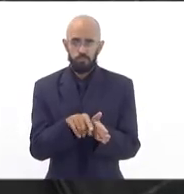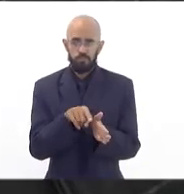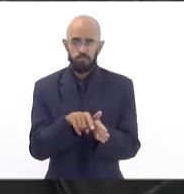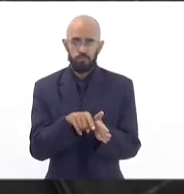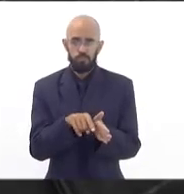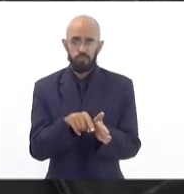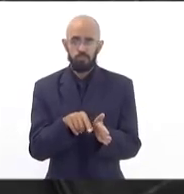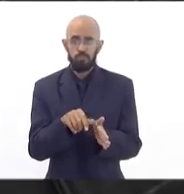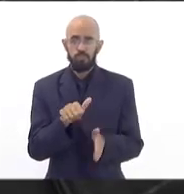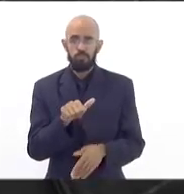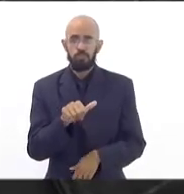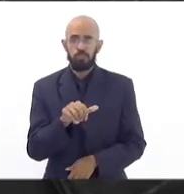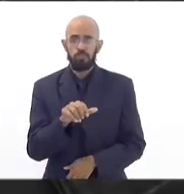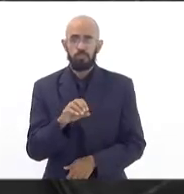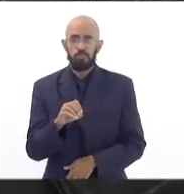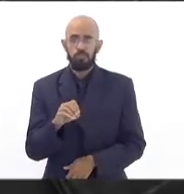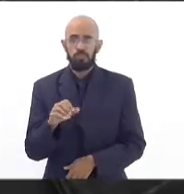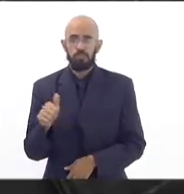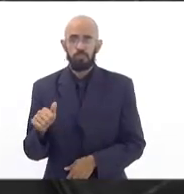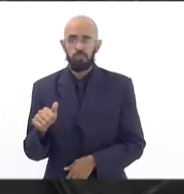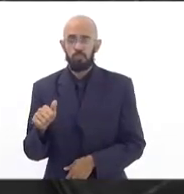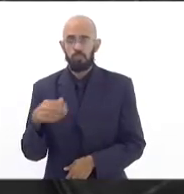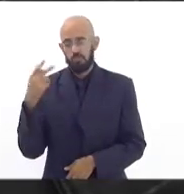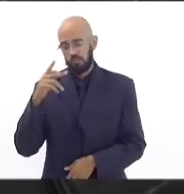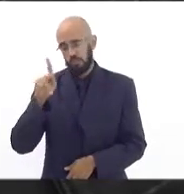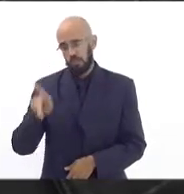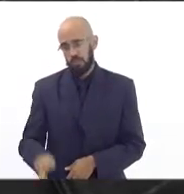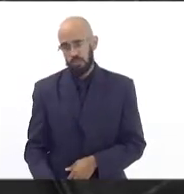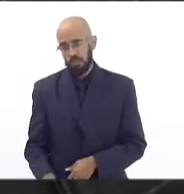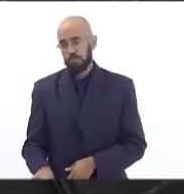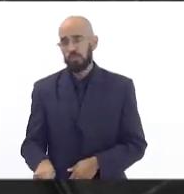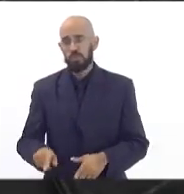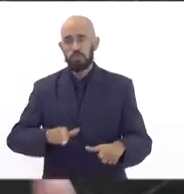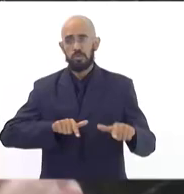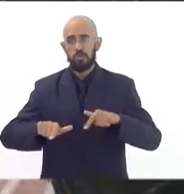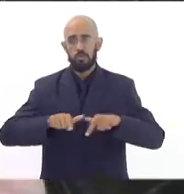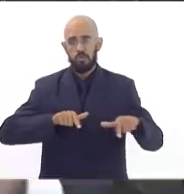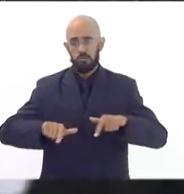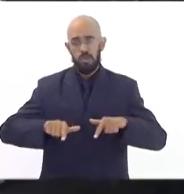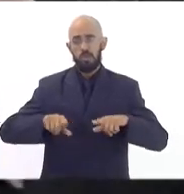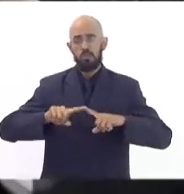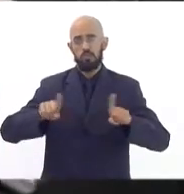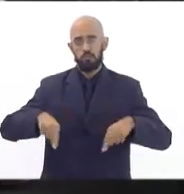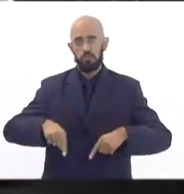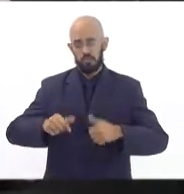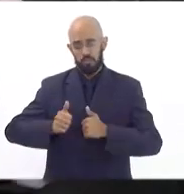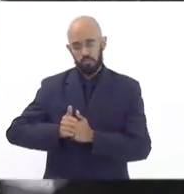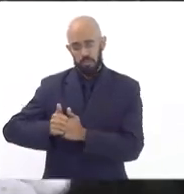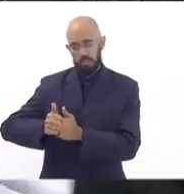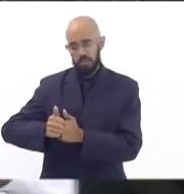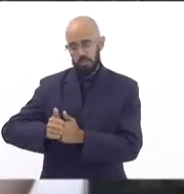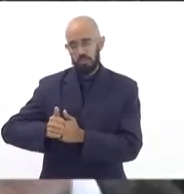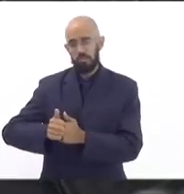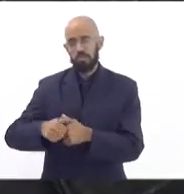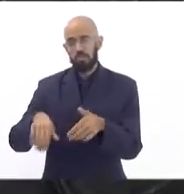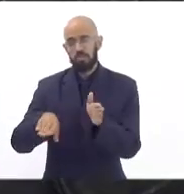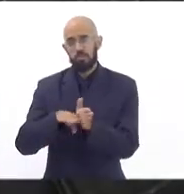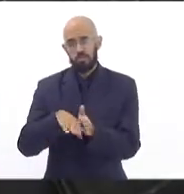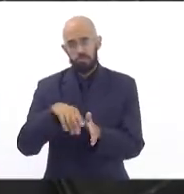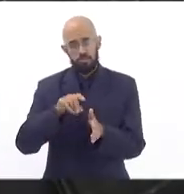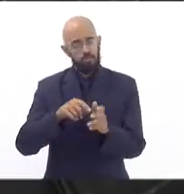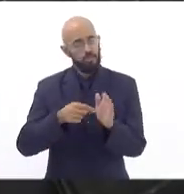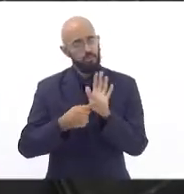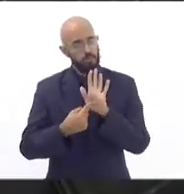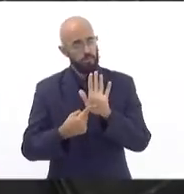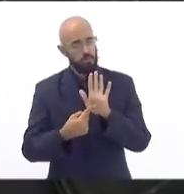101 101 pessoas que trabalham na parte da do acompanhamento das estações através do que foi apresentado